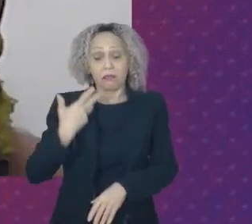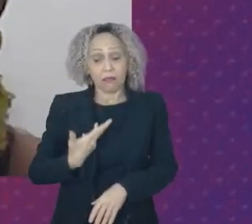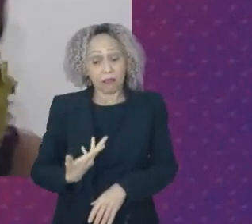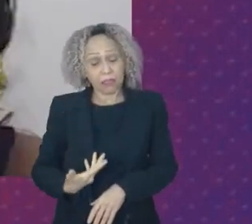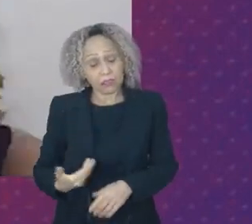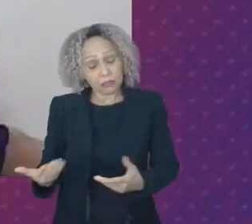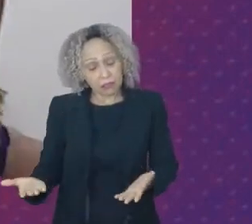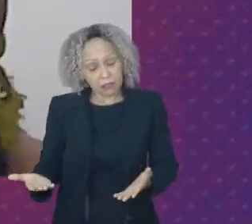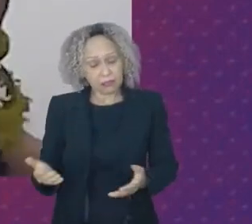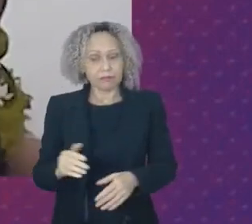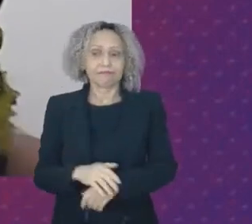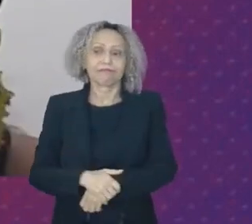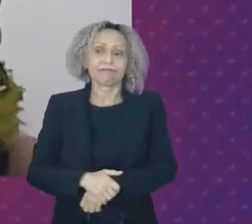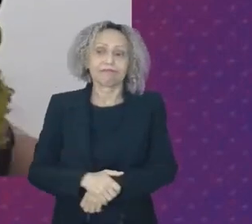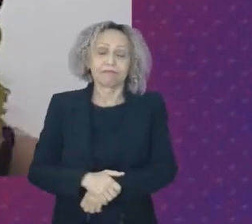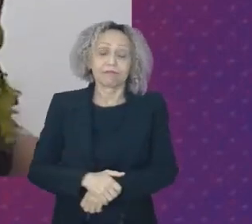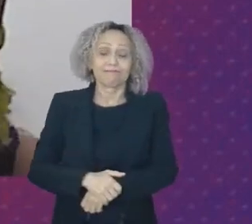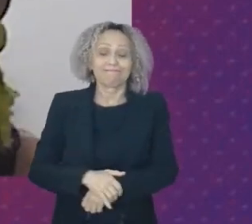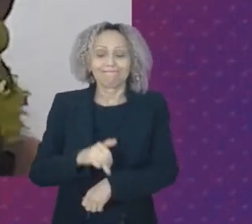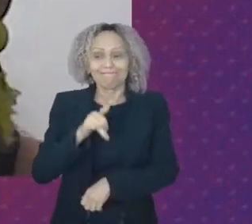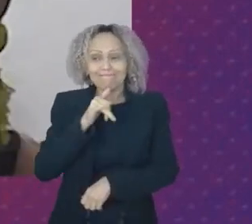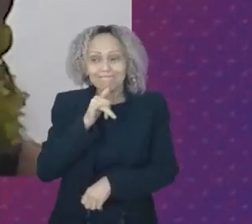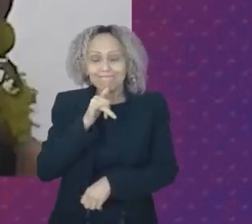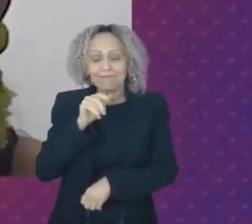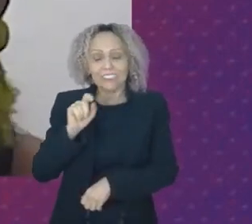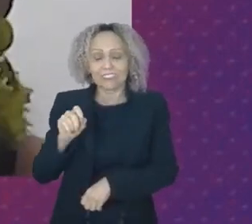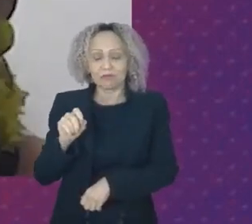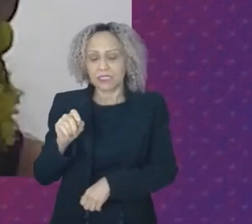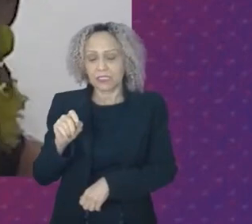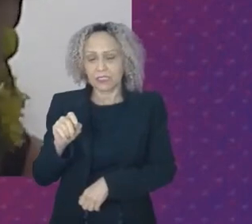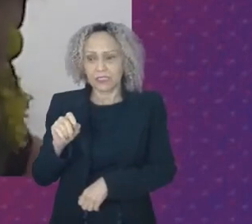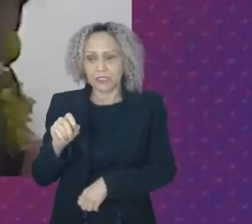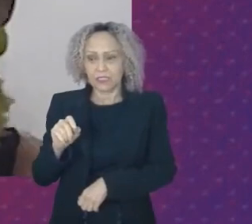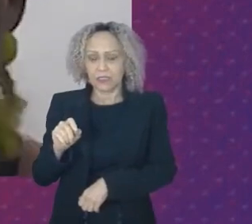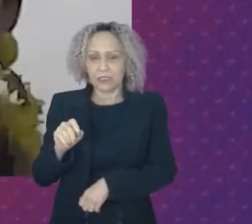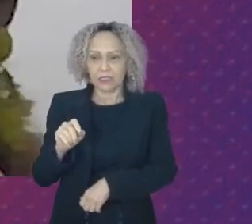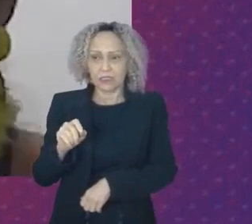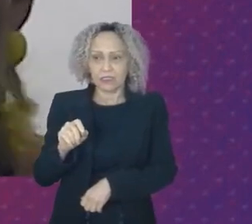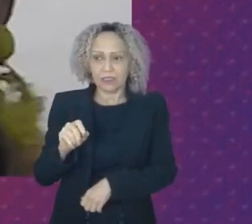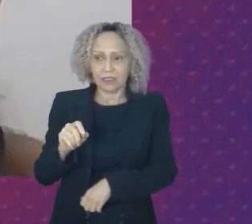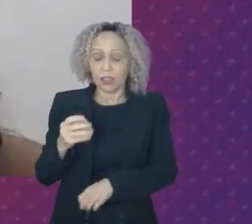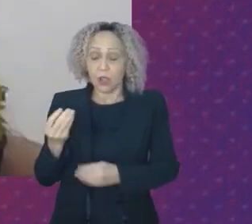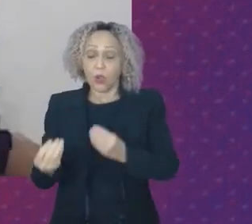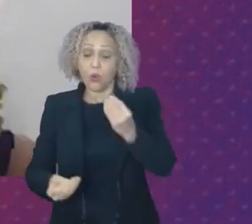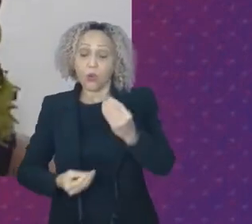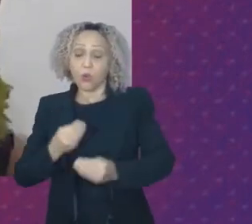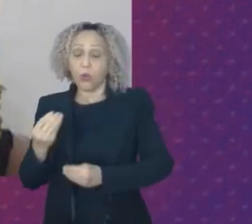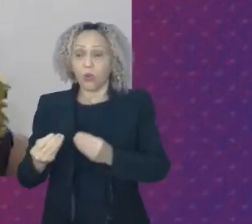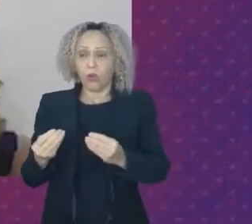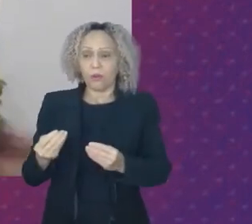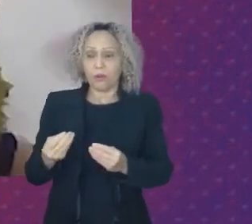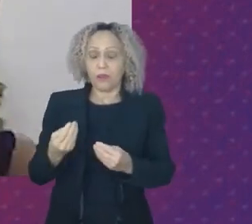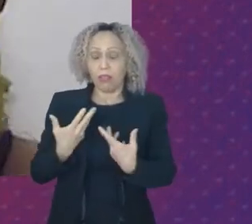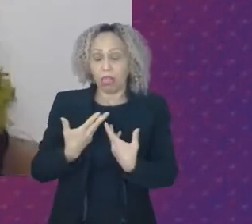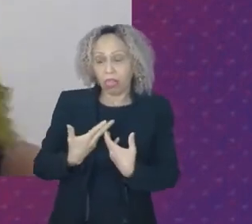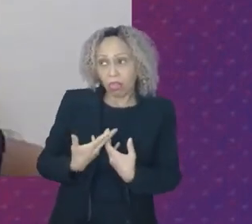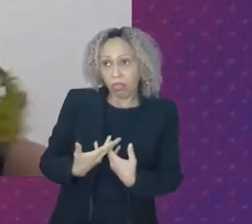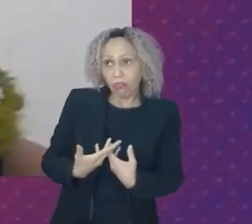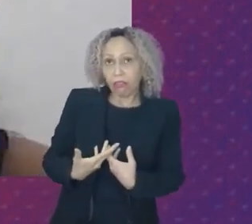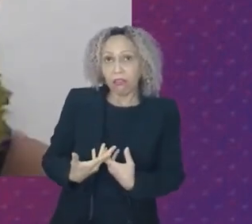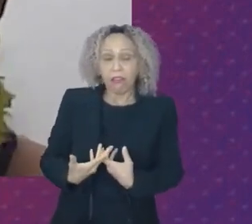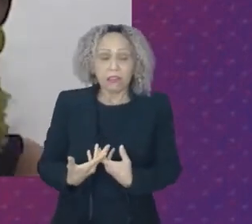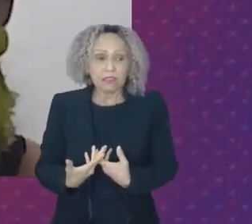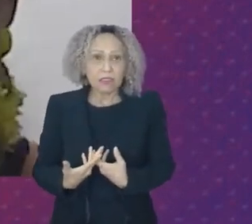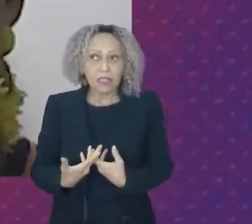o cansaço. Infelizmente, é algo que não tem uma forma de você jogar para debaixo do tapete, ela